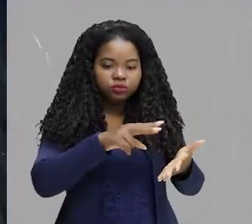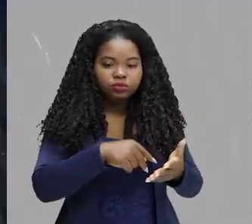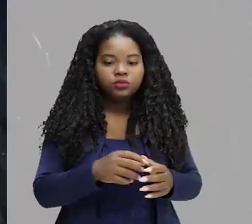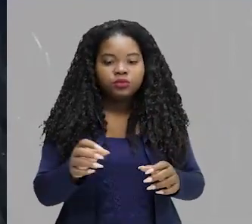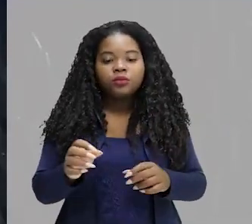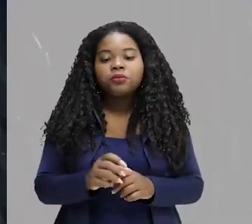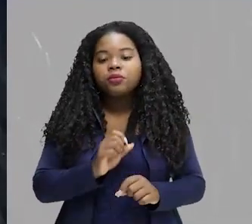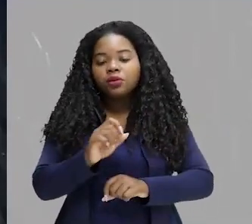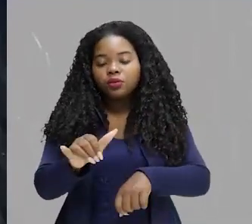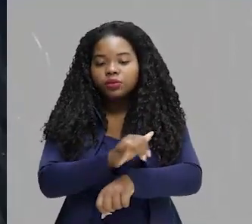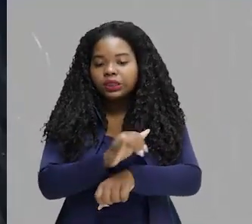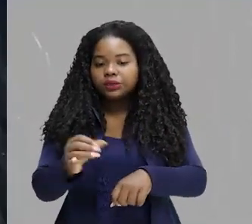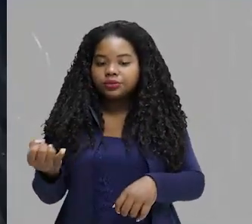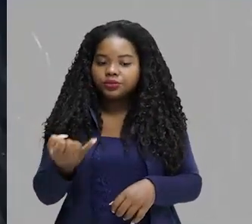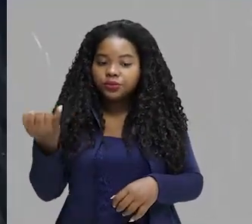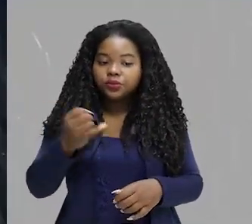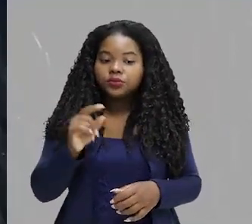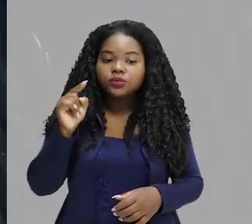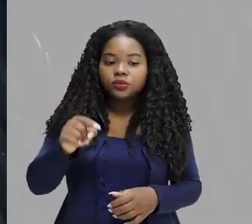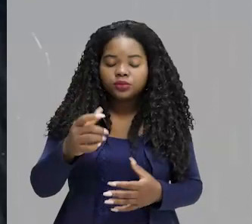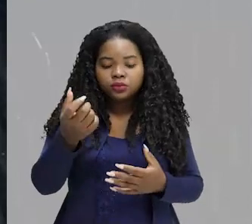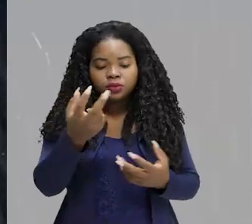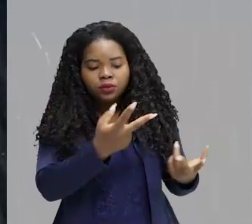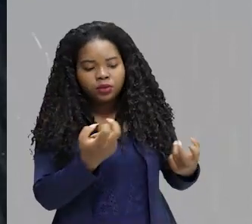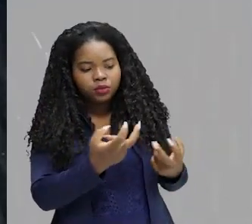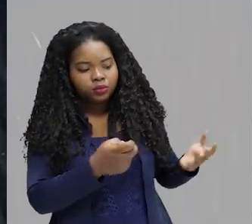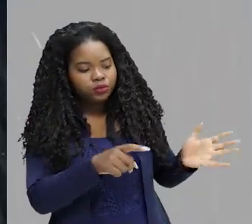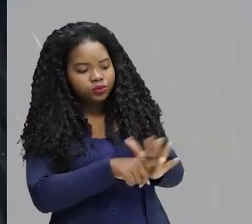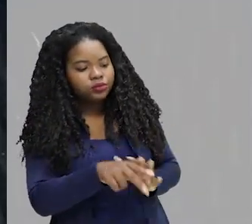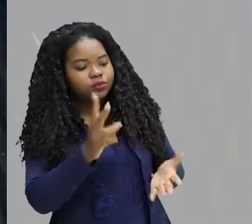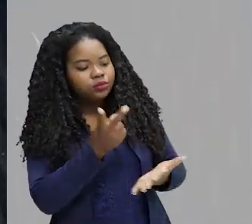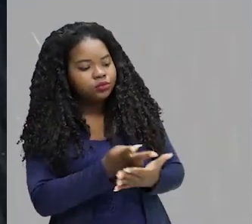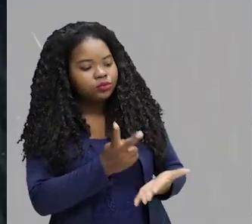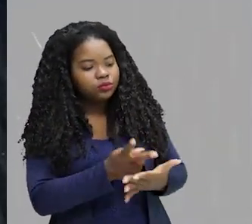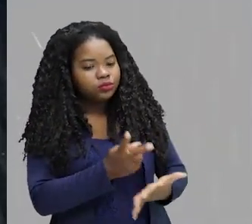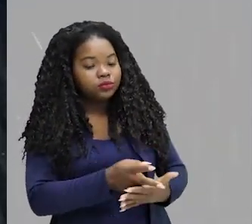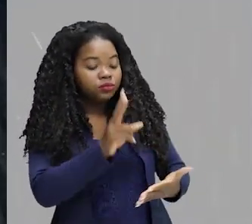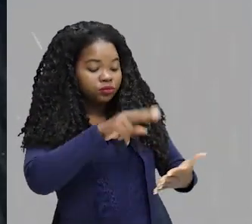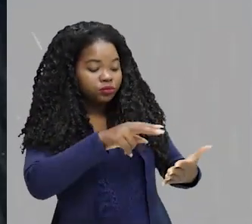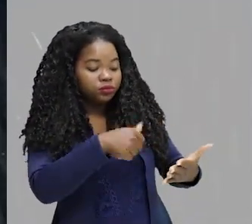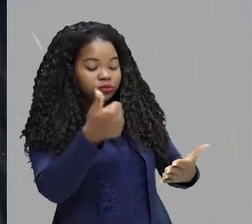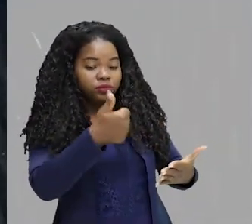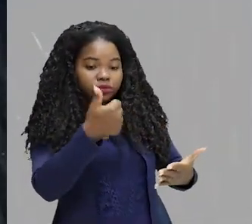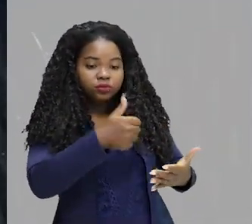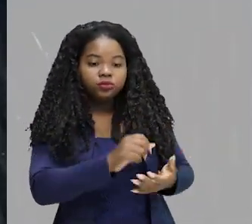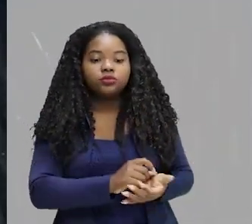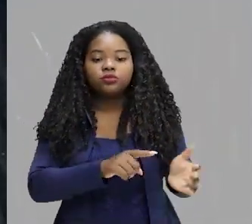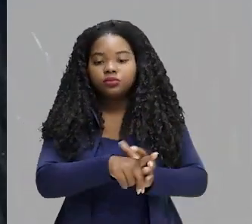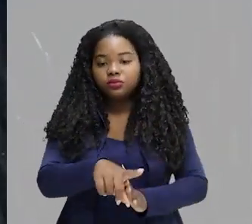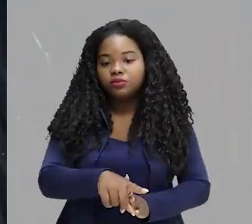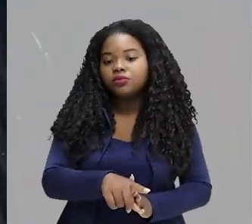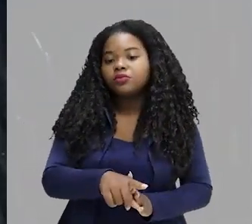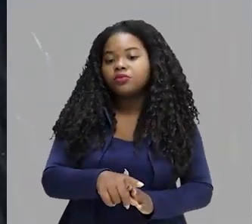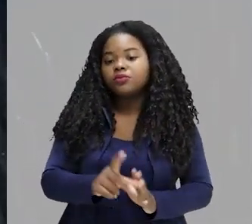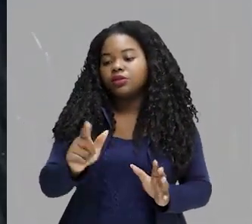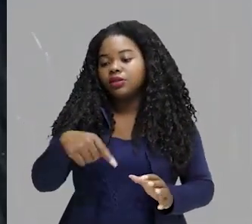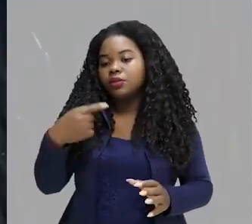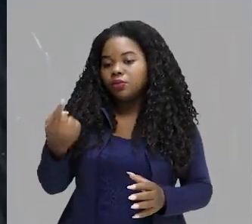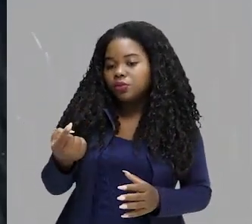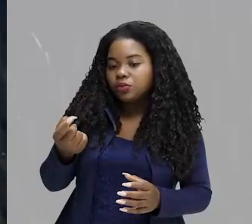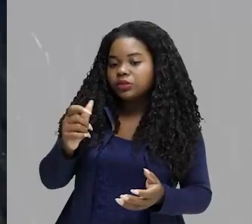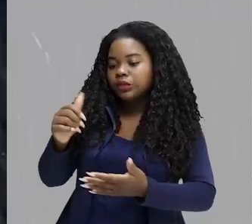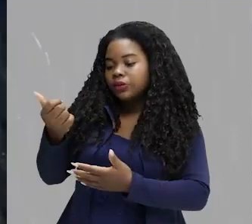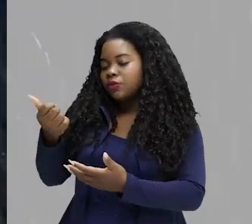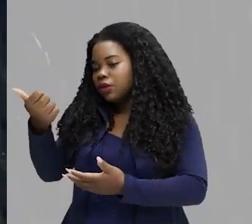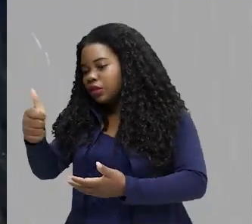estratégia importante para você, quando for analisar uma questão, sempre ler primeiro o que ela quer saber, porque isso já vai te dar algumas pistas da interpretação.